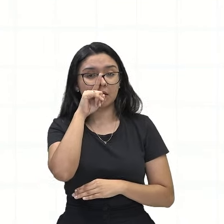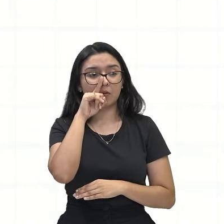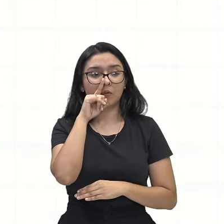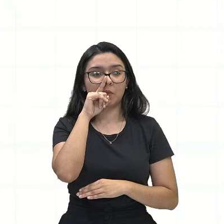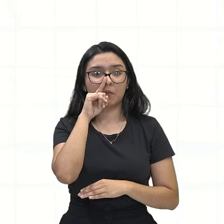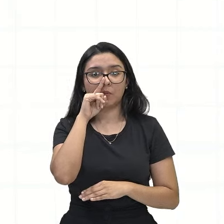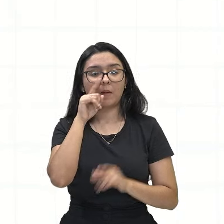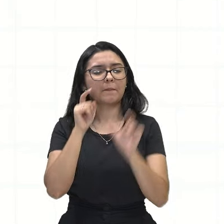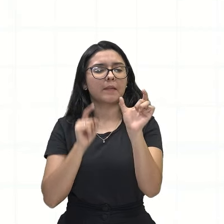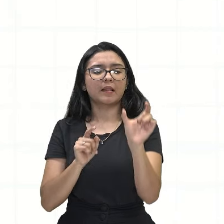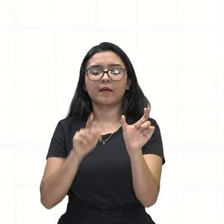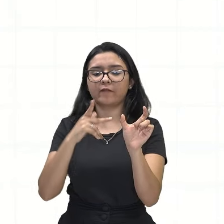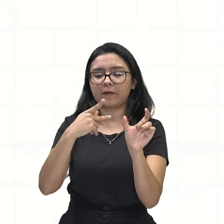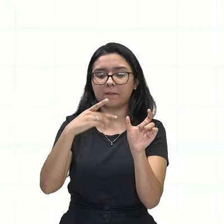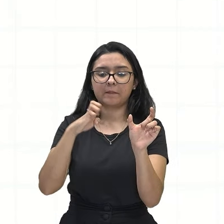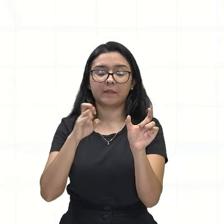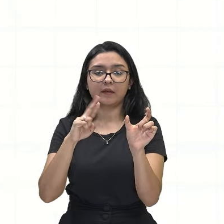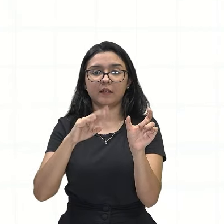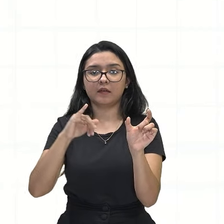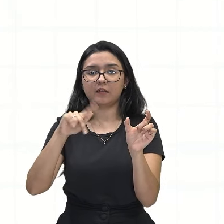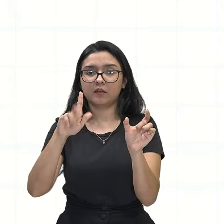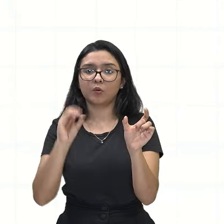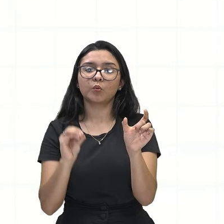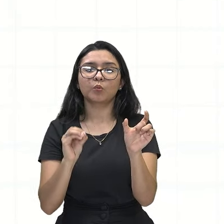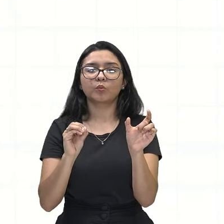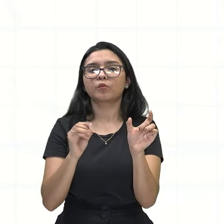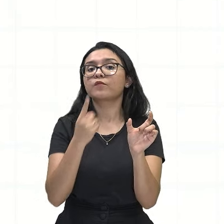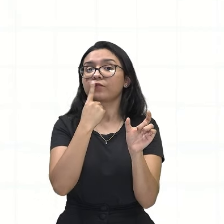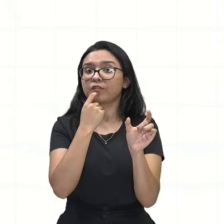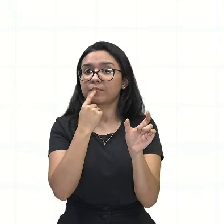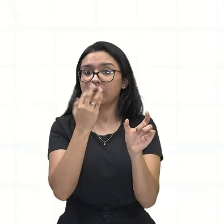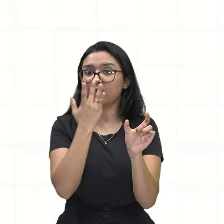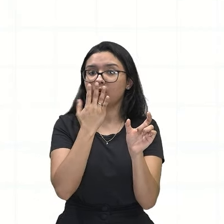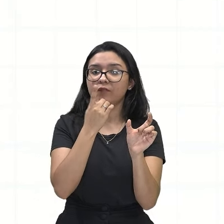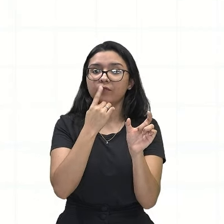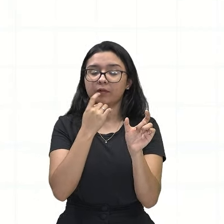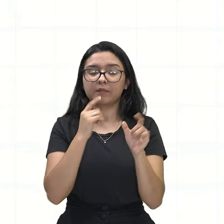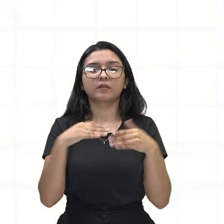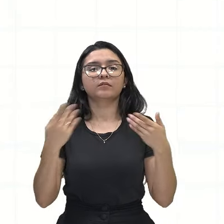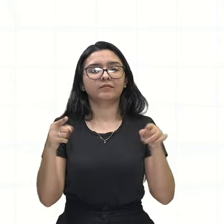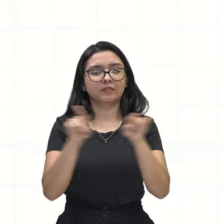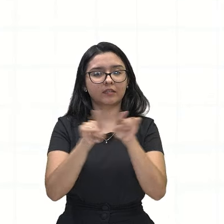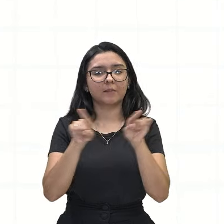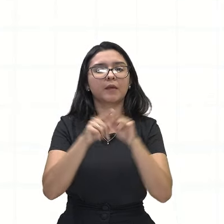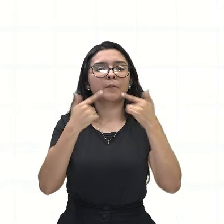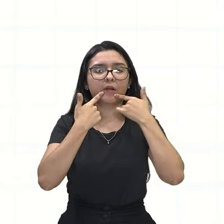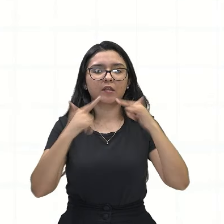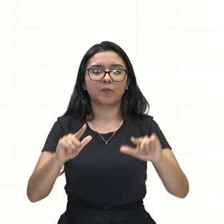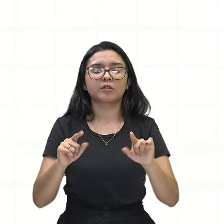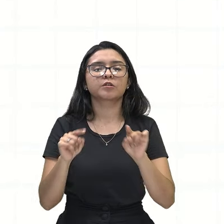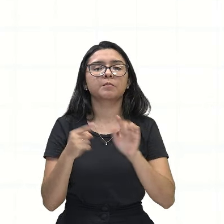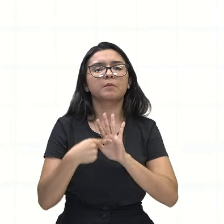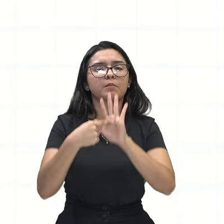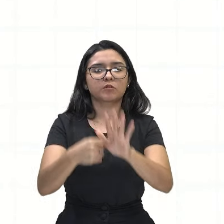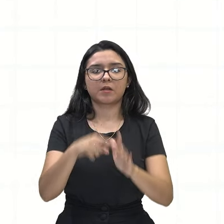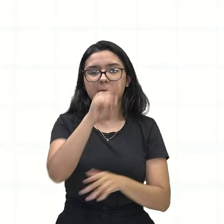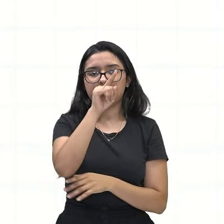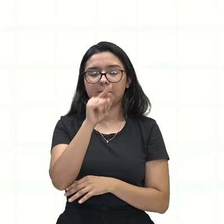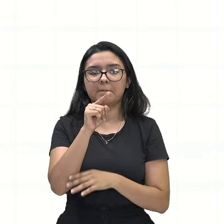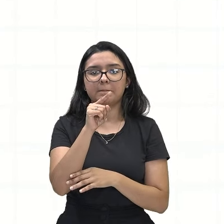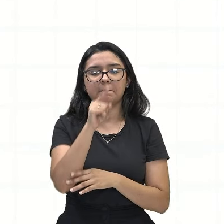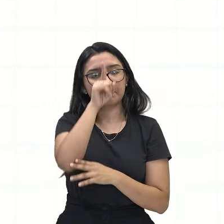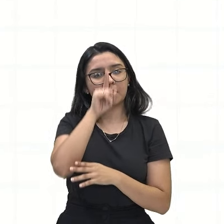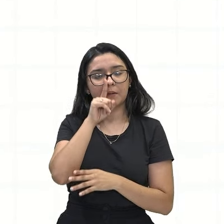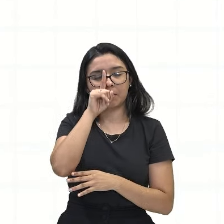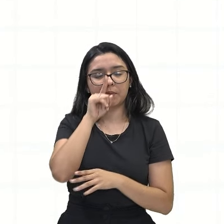isso? Então vermelho é uma cor também, indicando ali uma linguagem de perigo. Muito bem. Então